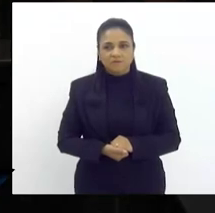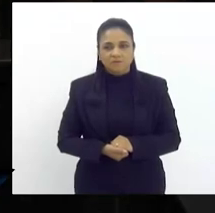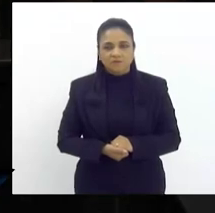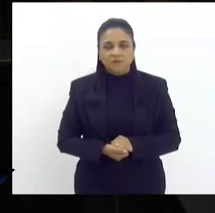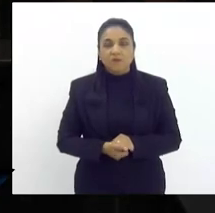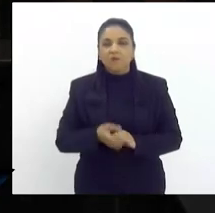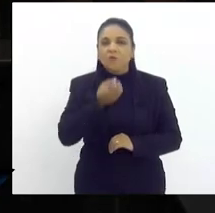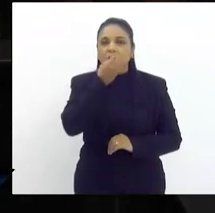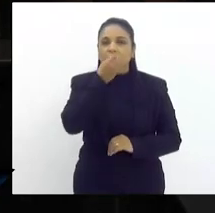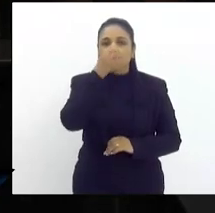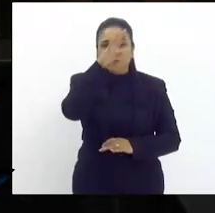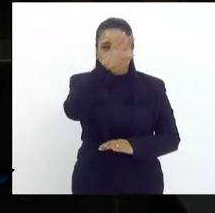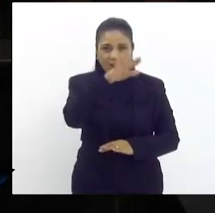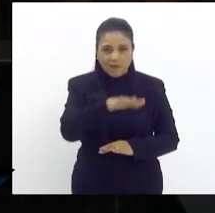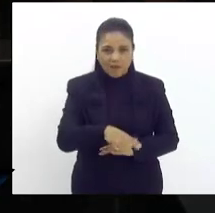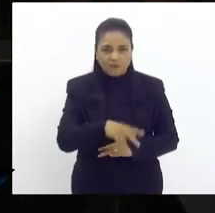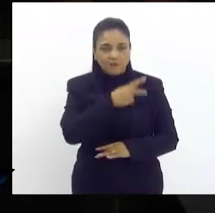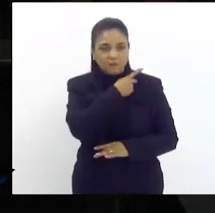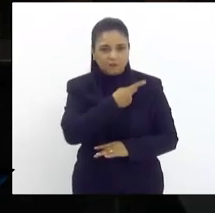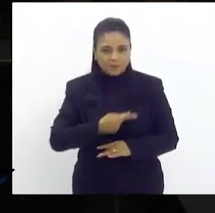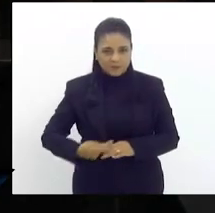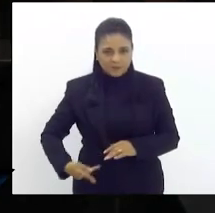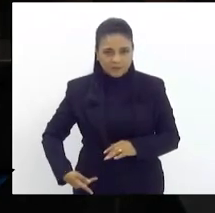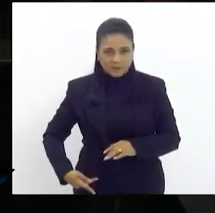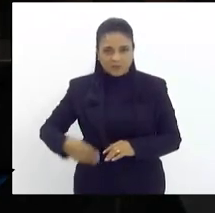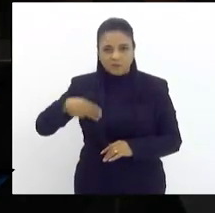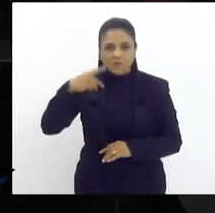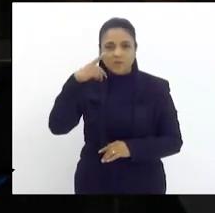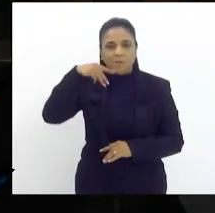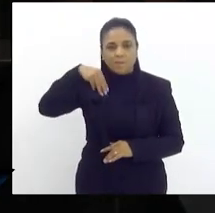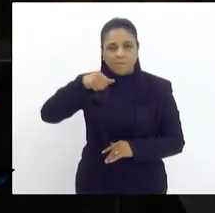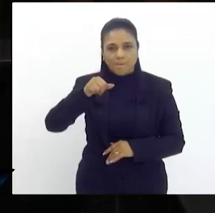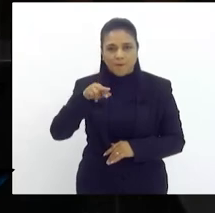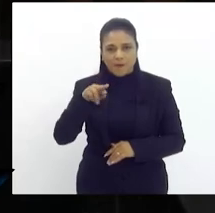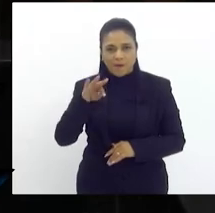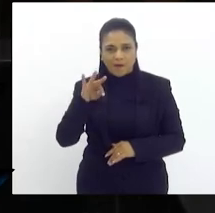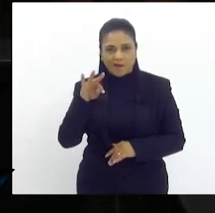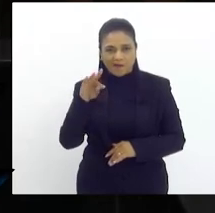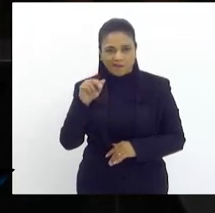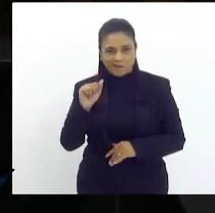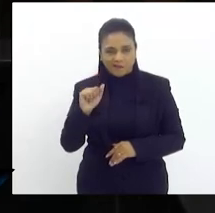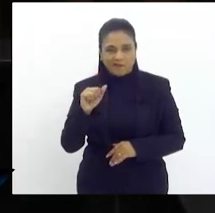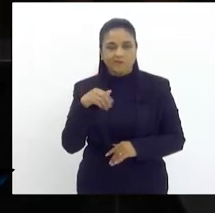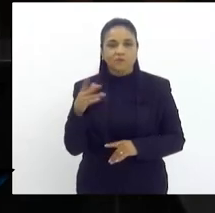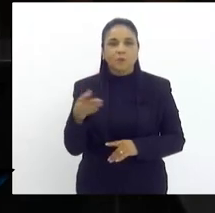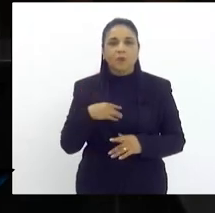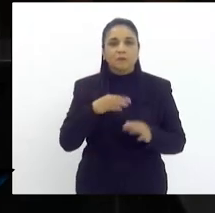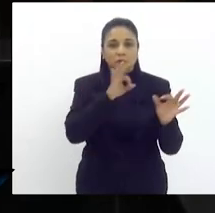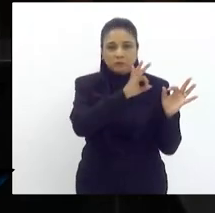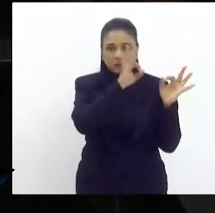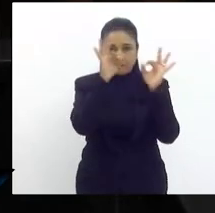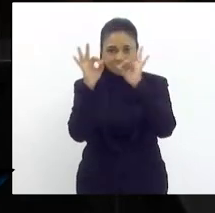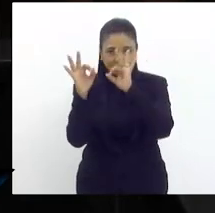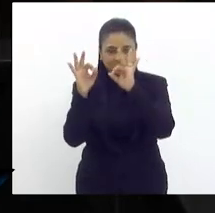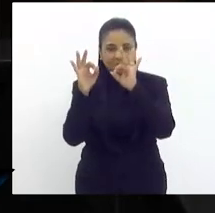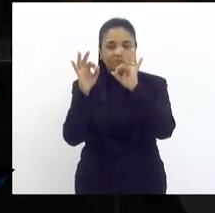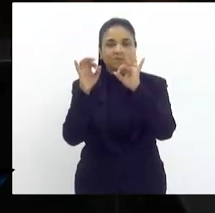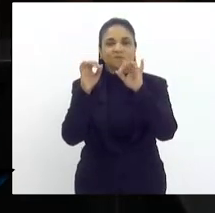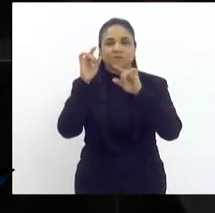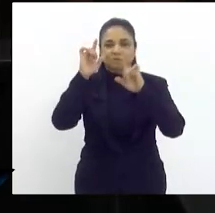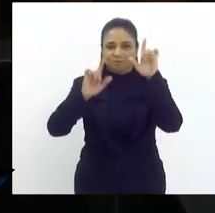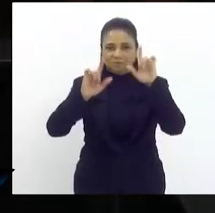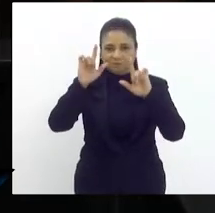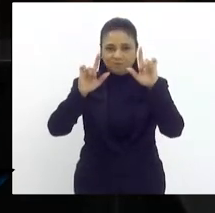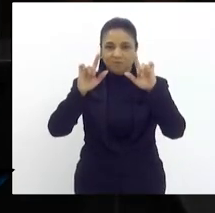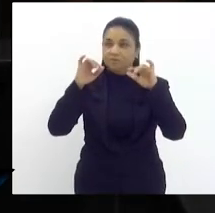Boa tarde Presidente Marta Rocha Boa tarde companheiros que nos assistem telespectadores amigos